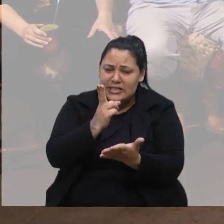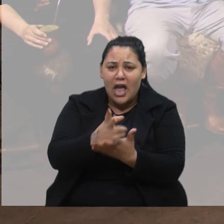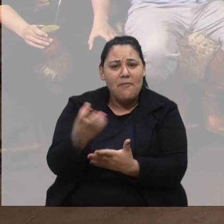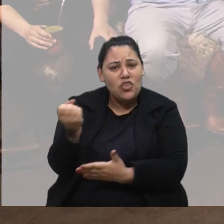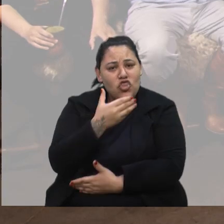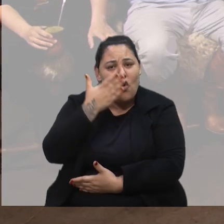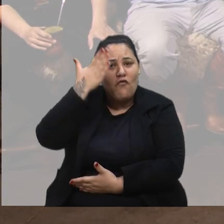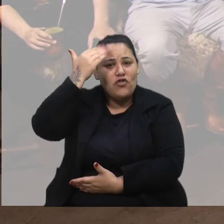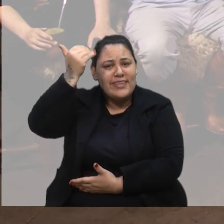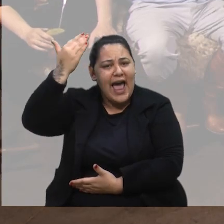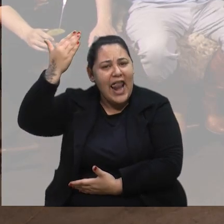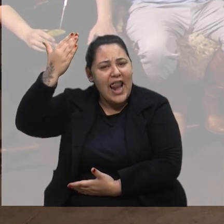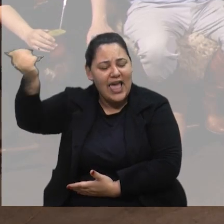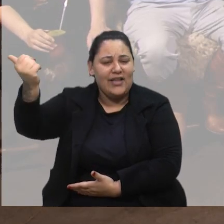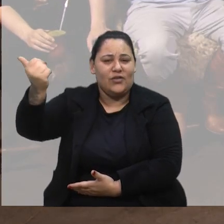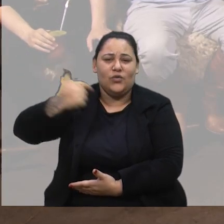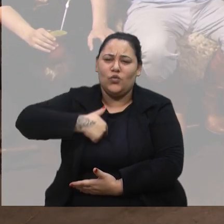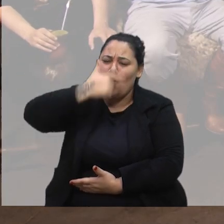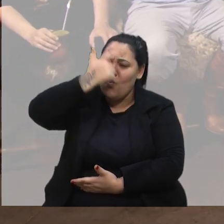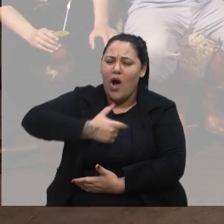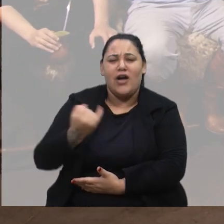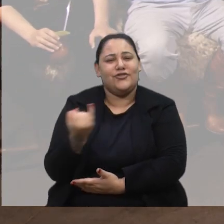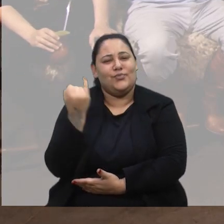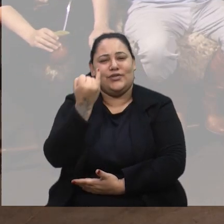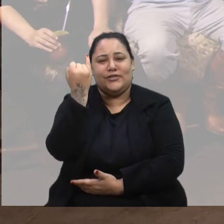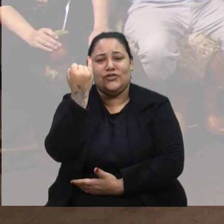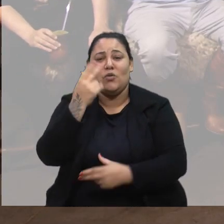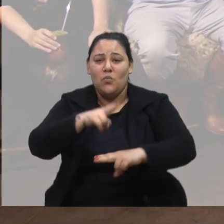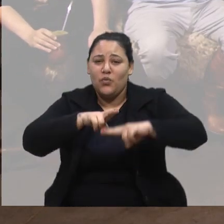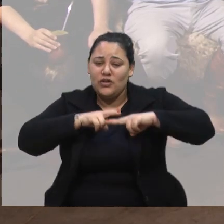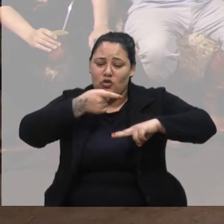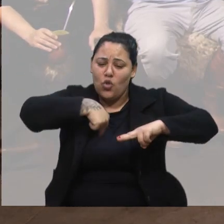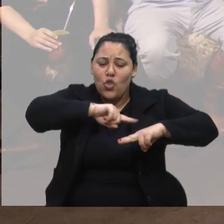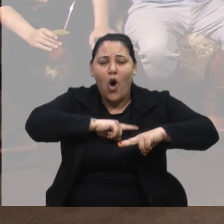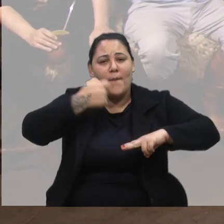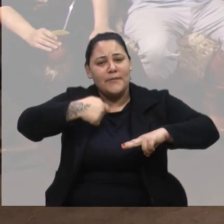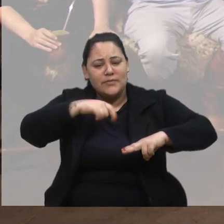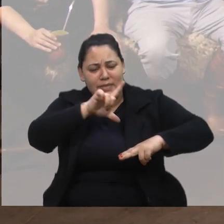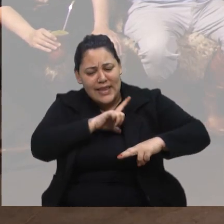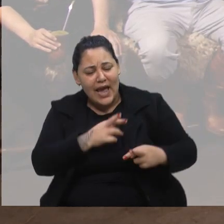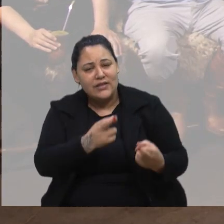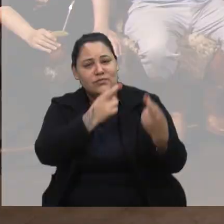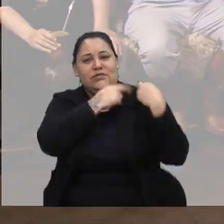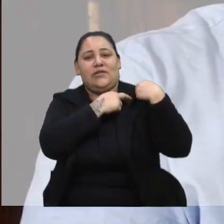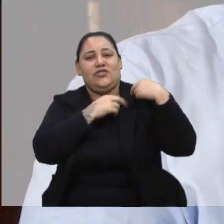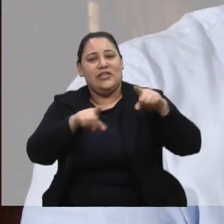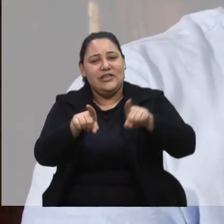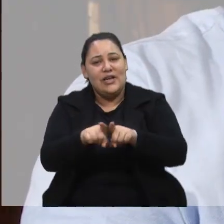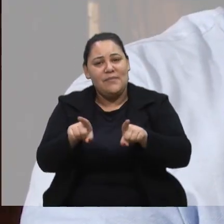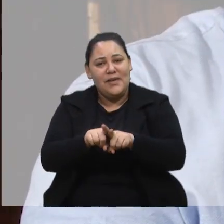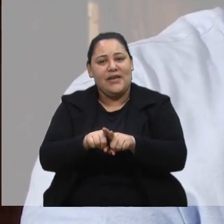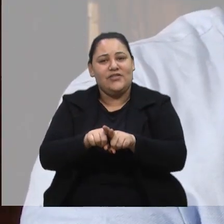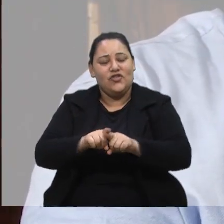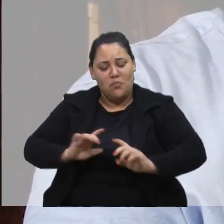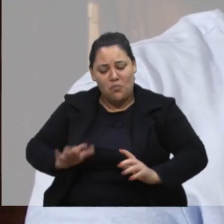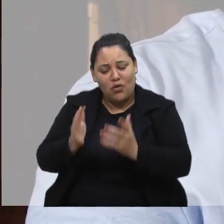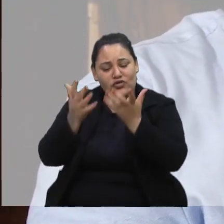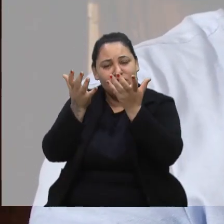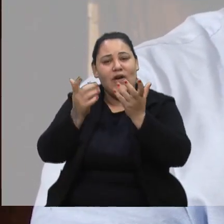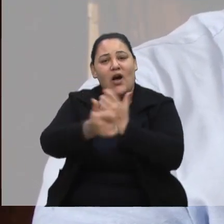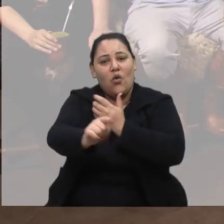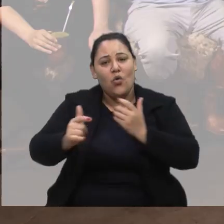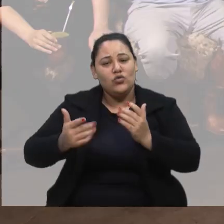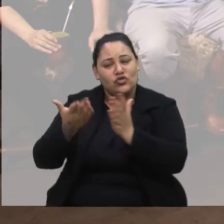cenário, que eu acho que isso é muito importante. Então, cabe a nós termos essa responsabilidade de trazer esses grandes talentos juntos